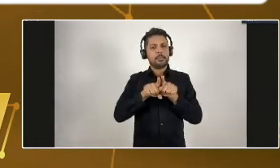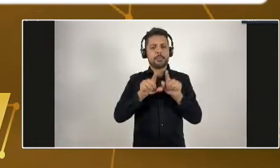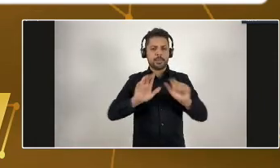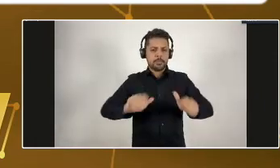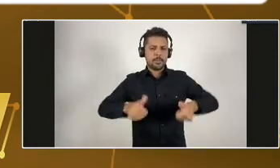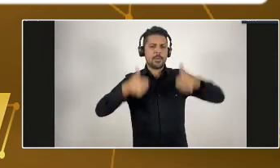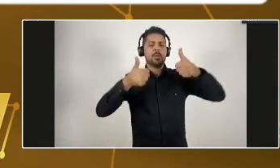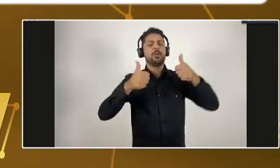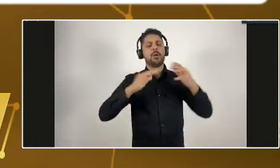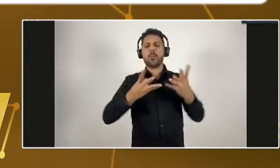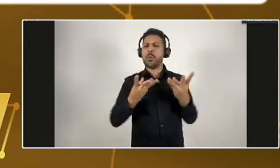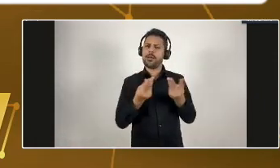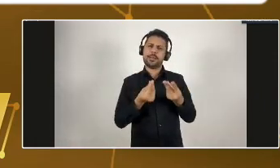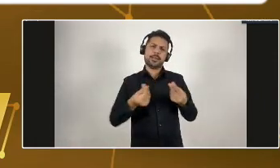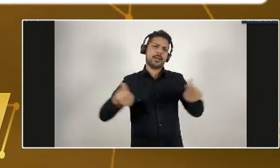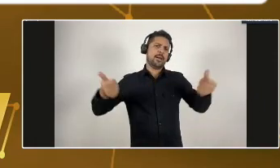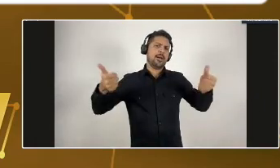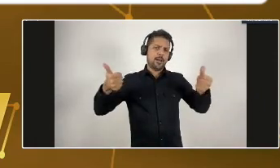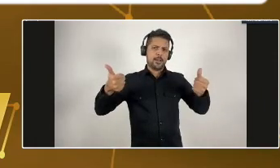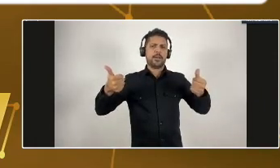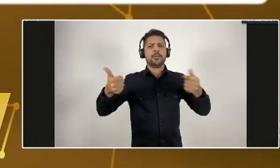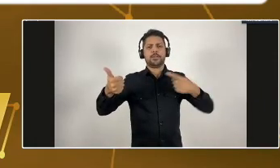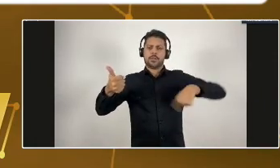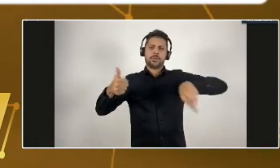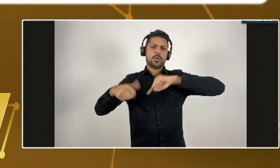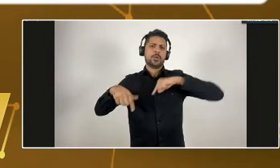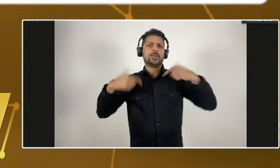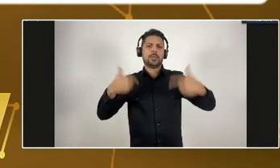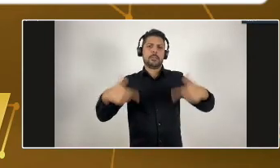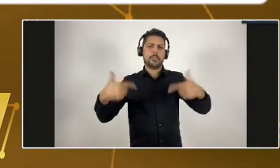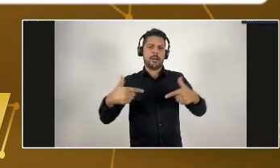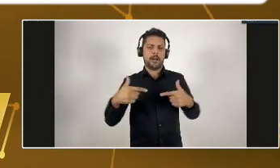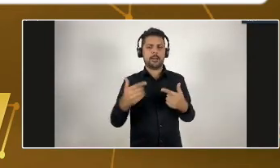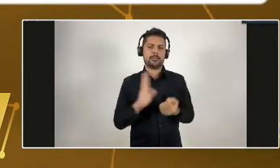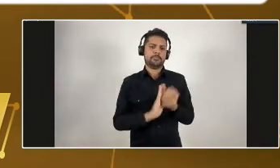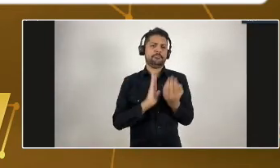empreendimentos. Então, para finalizar aqui,